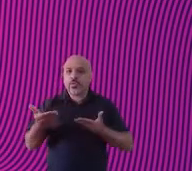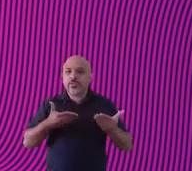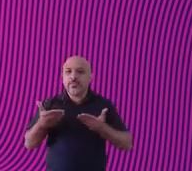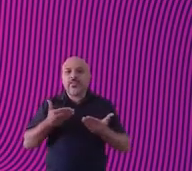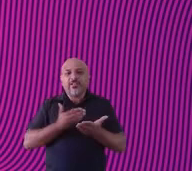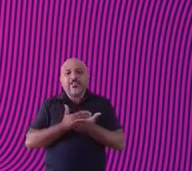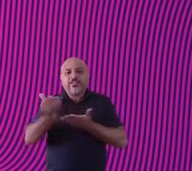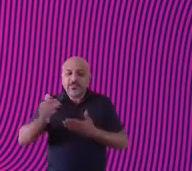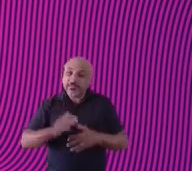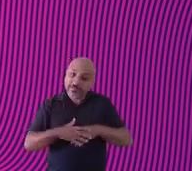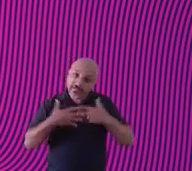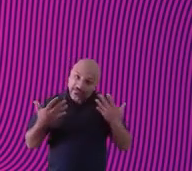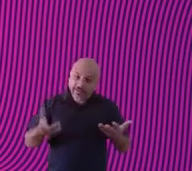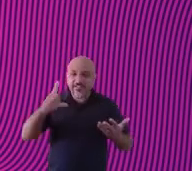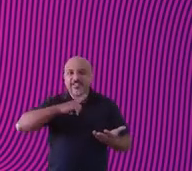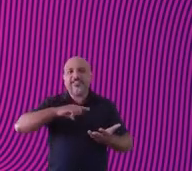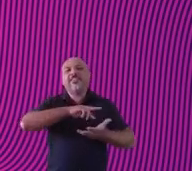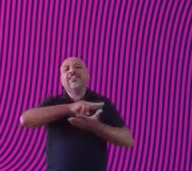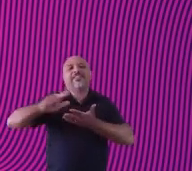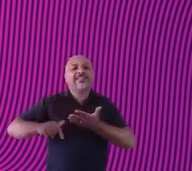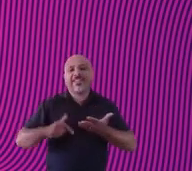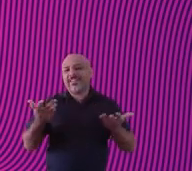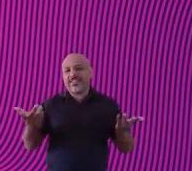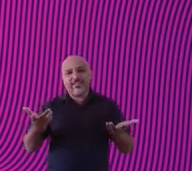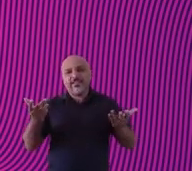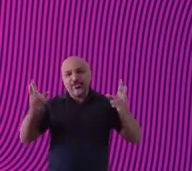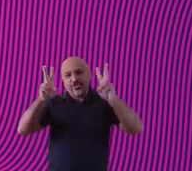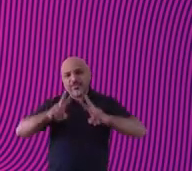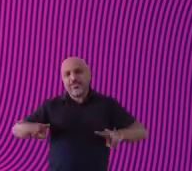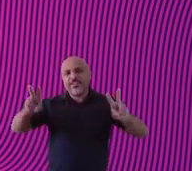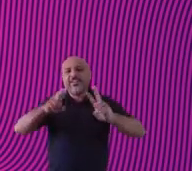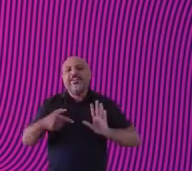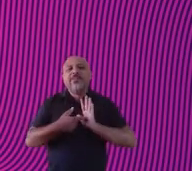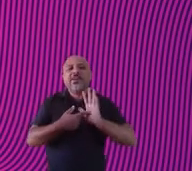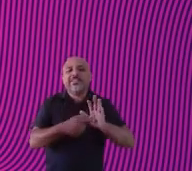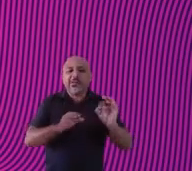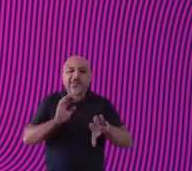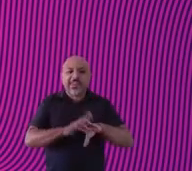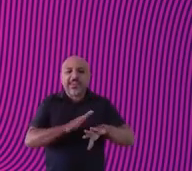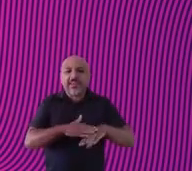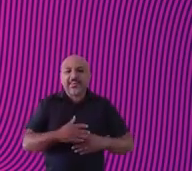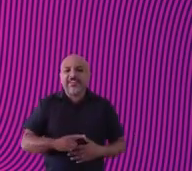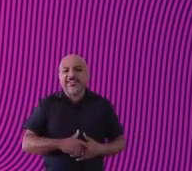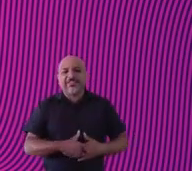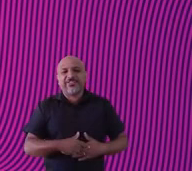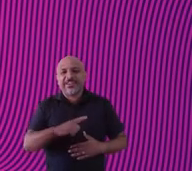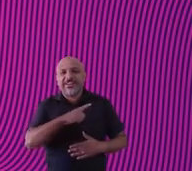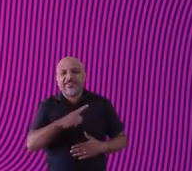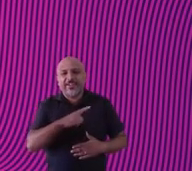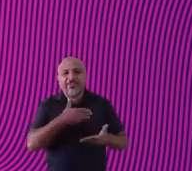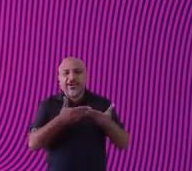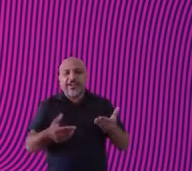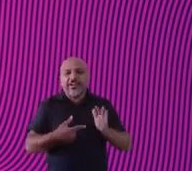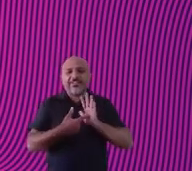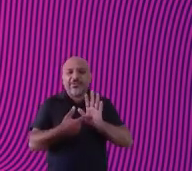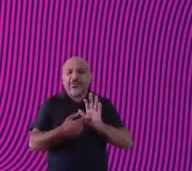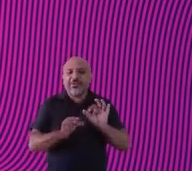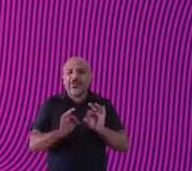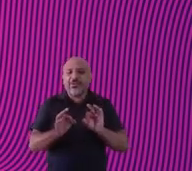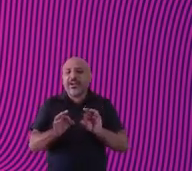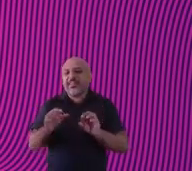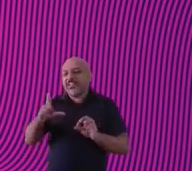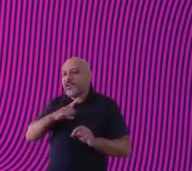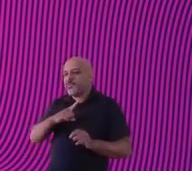enfim assim uma série de observações de delimitação a methodological vamos dizer assim né